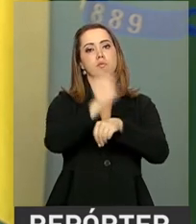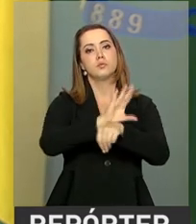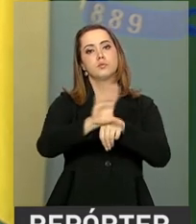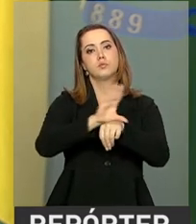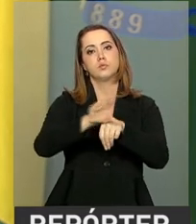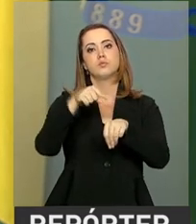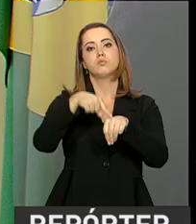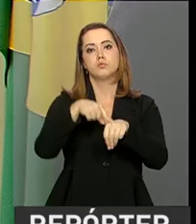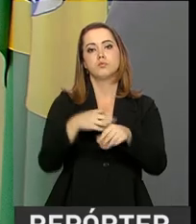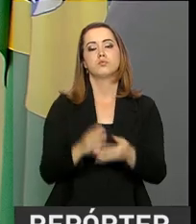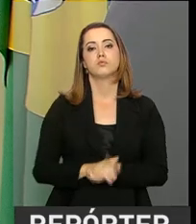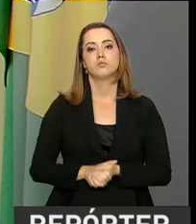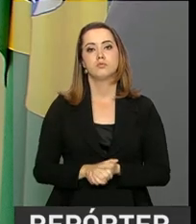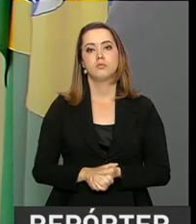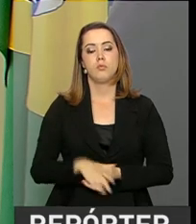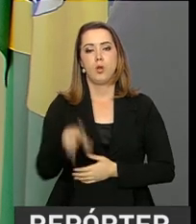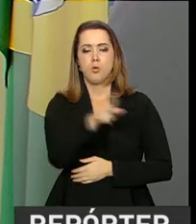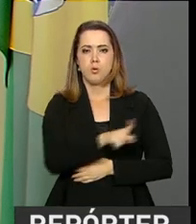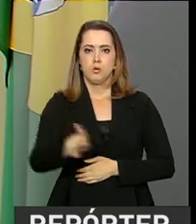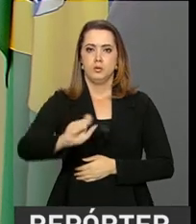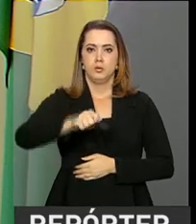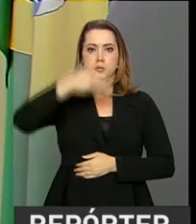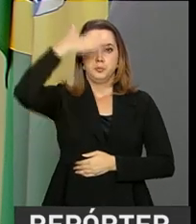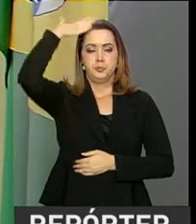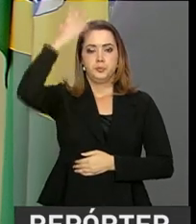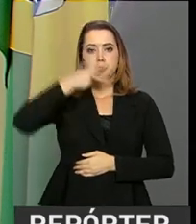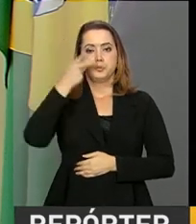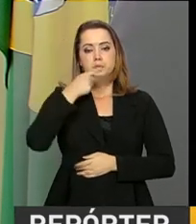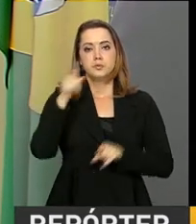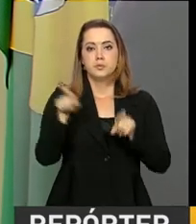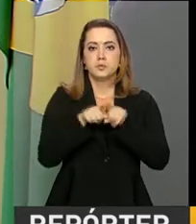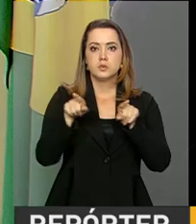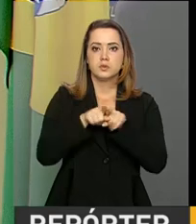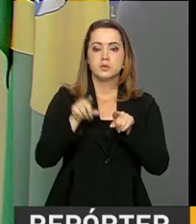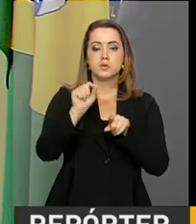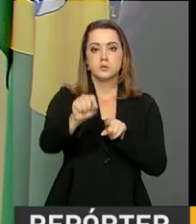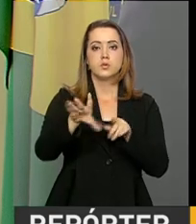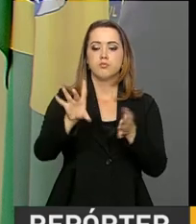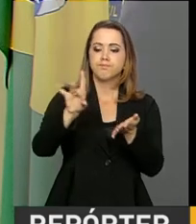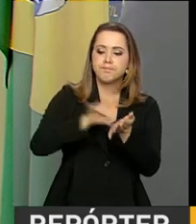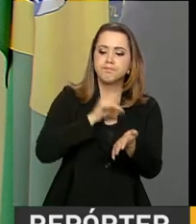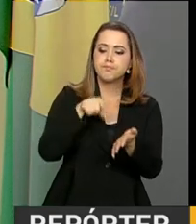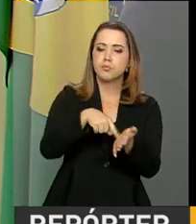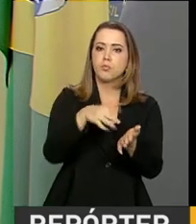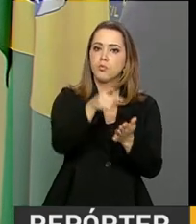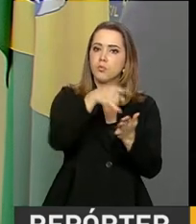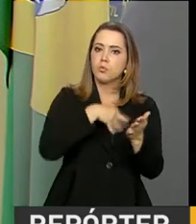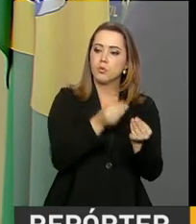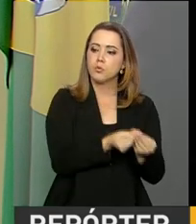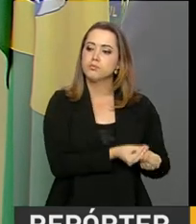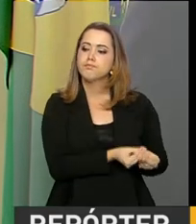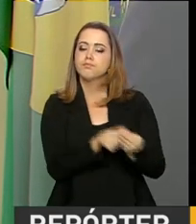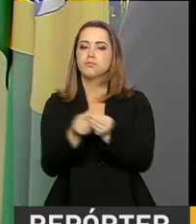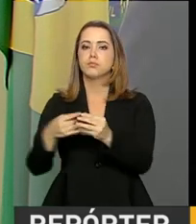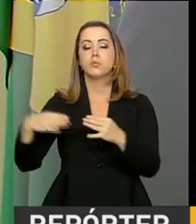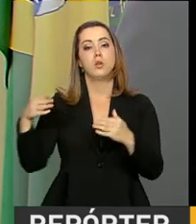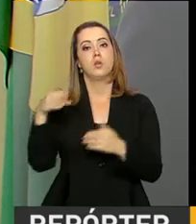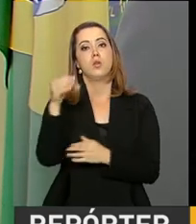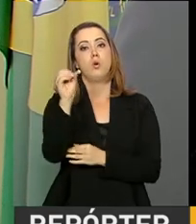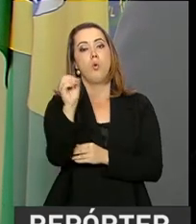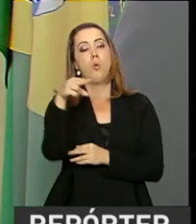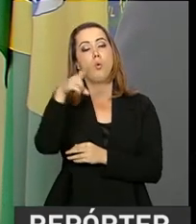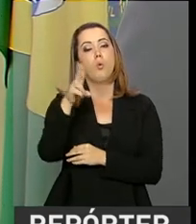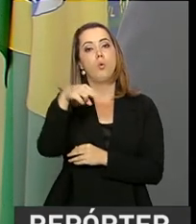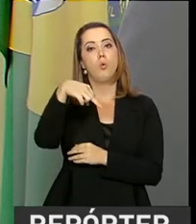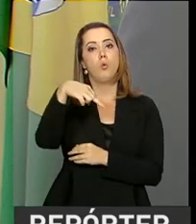no texto constitucional o presidente temer disse ainda que vai depositar a ratificação do acordo junto às Nações Unidas